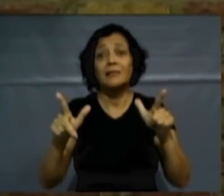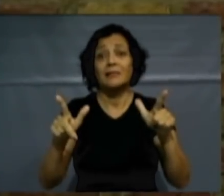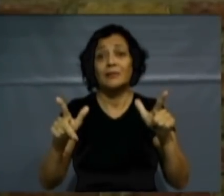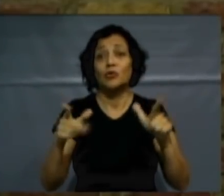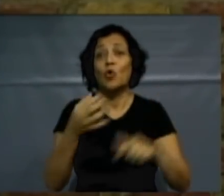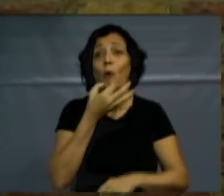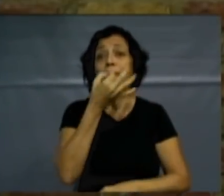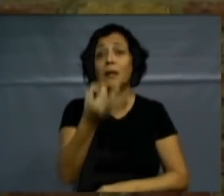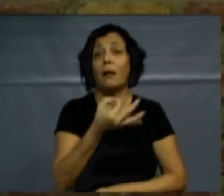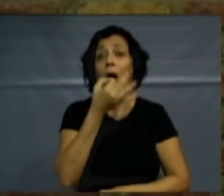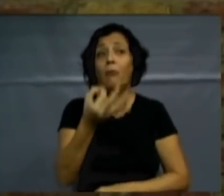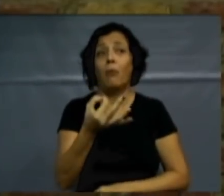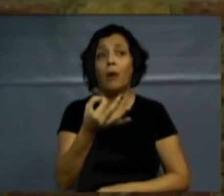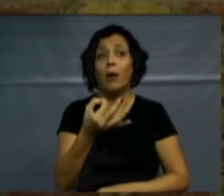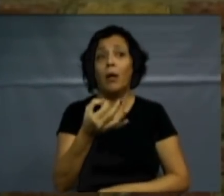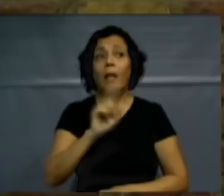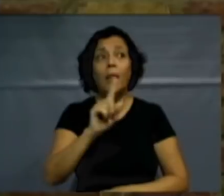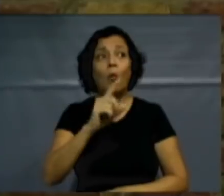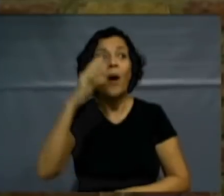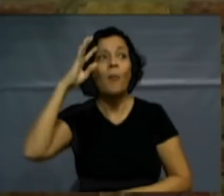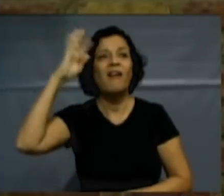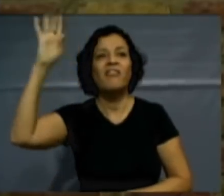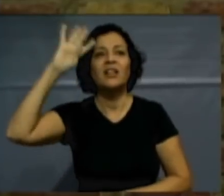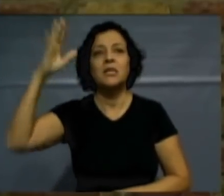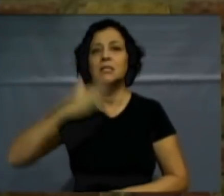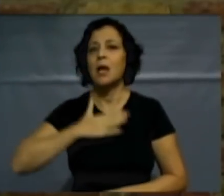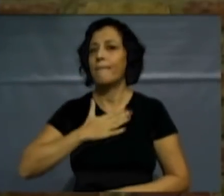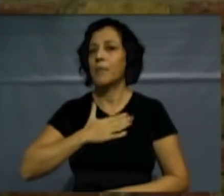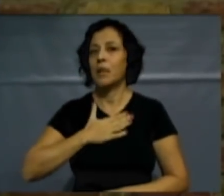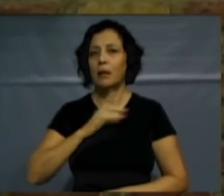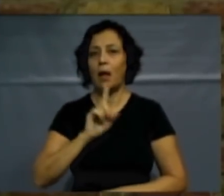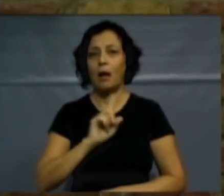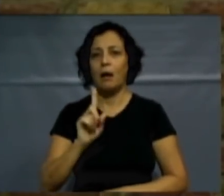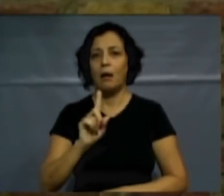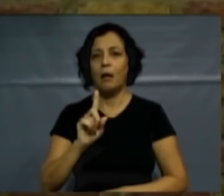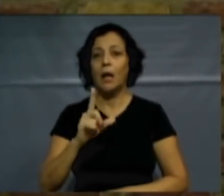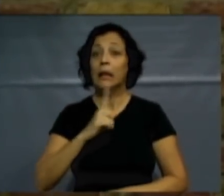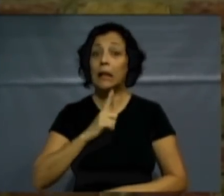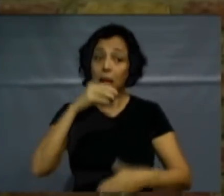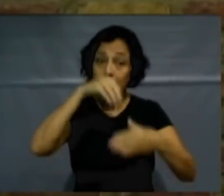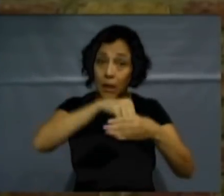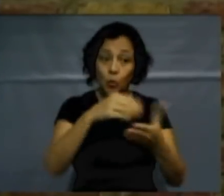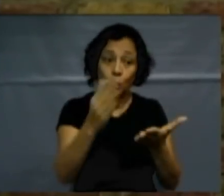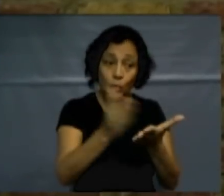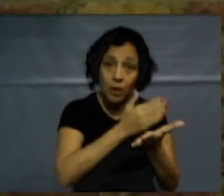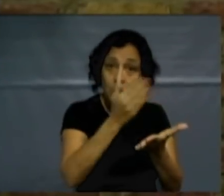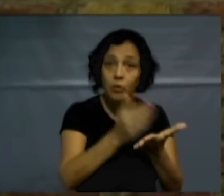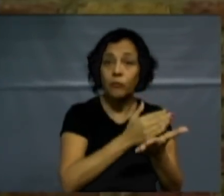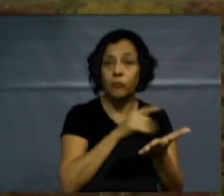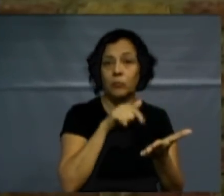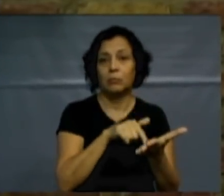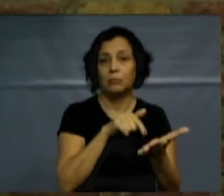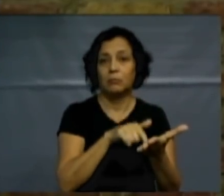Isso não é fantasia da cabeça do Ciro. Isso está no livro Atos dos Apóstolos e está no livro Paulo e Estevão.